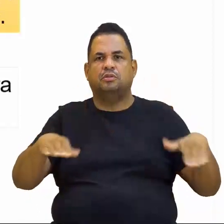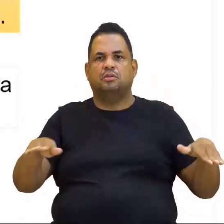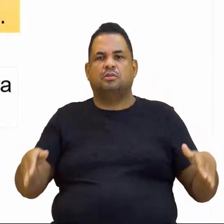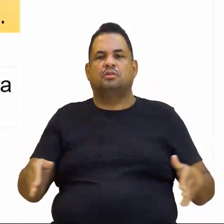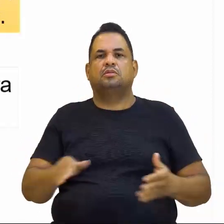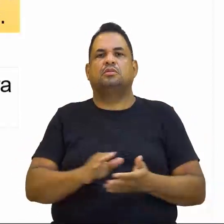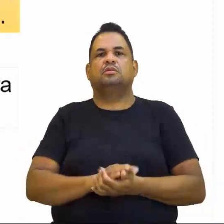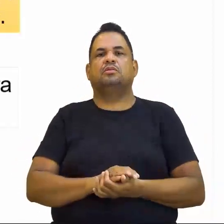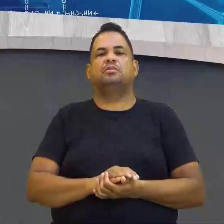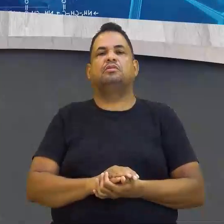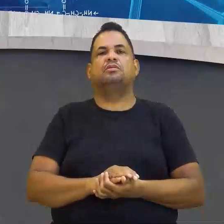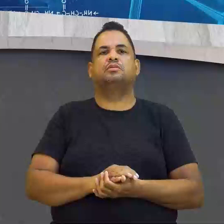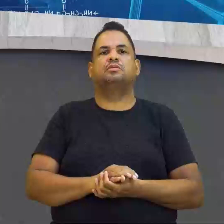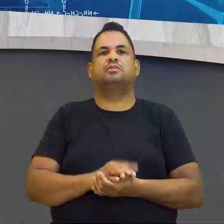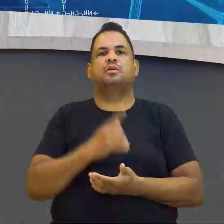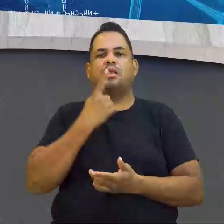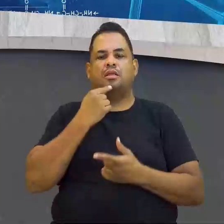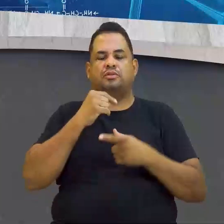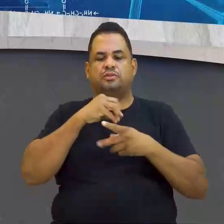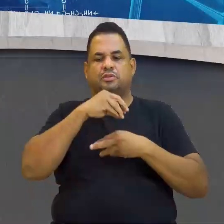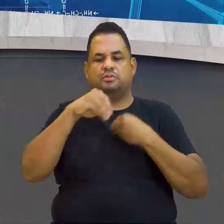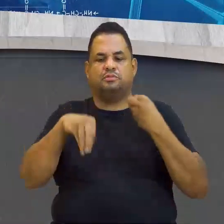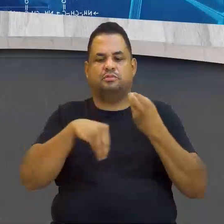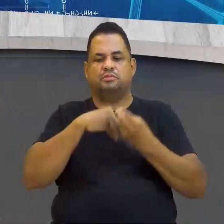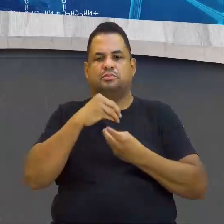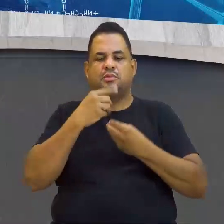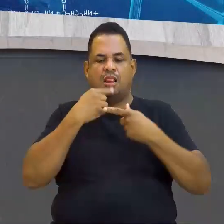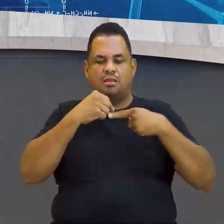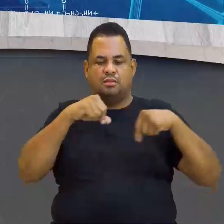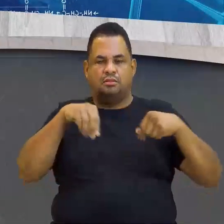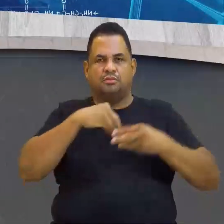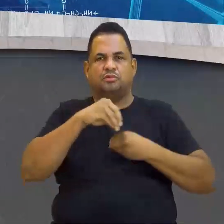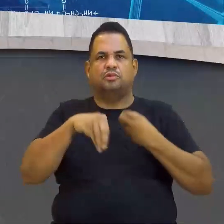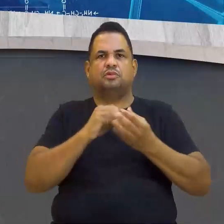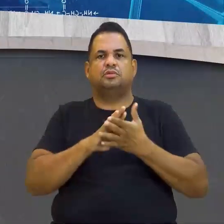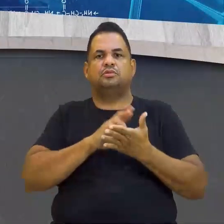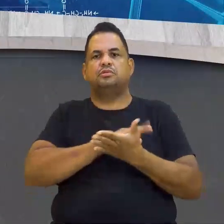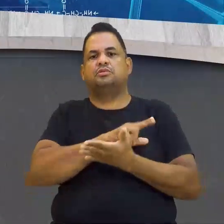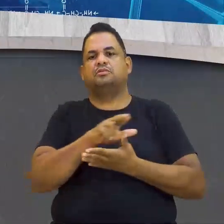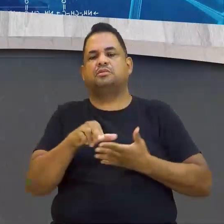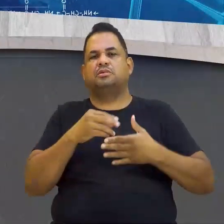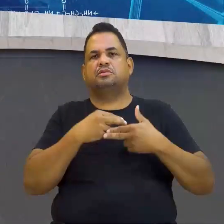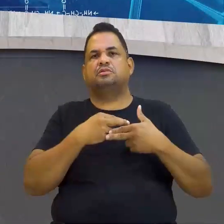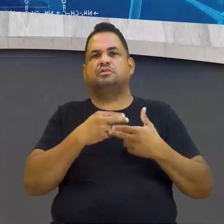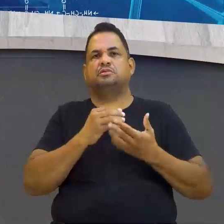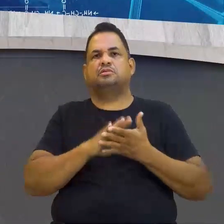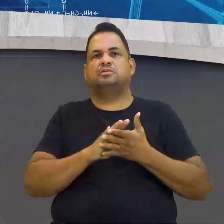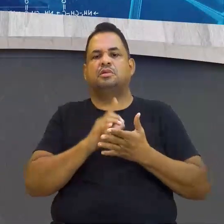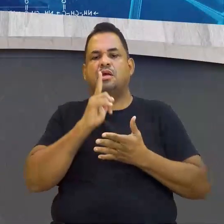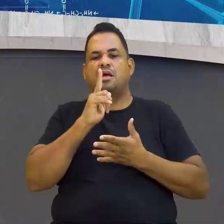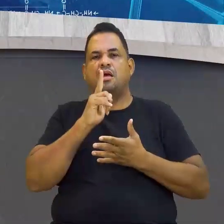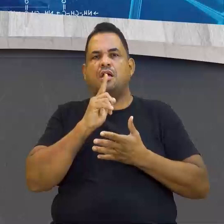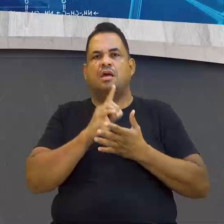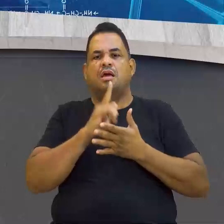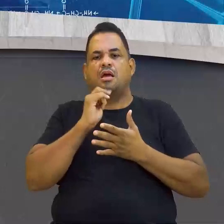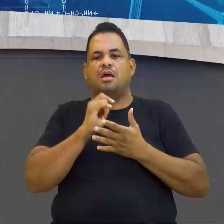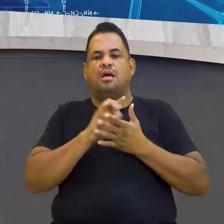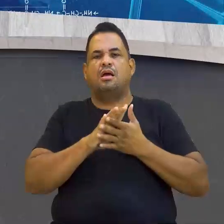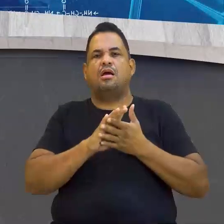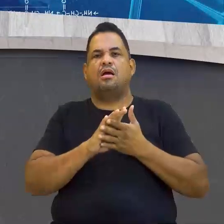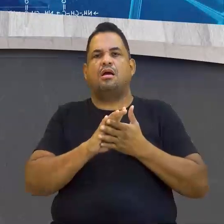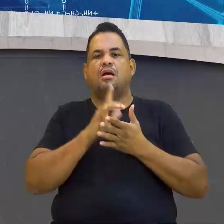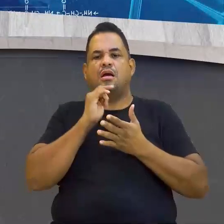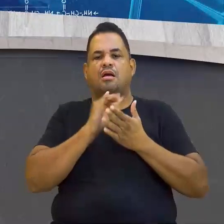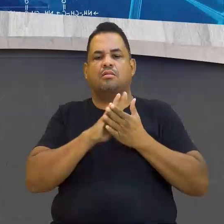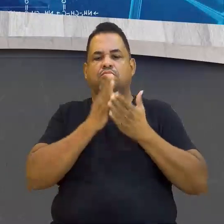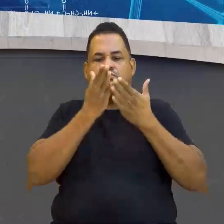de cozinha está misturado ali entre diversos sais, o que acontece? A água do mar, nós já sabemos que ela é uma